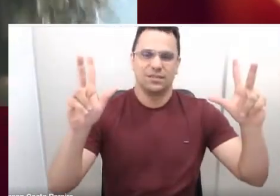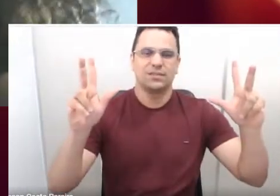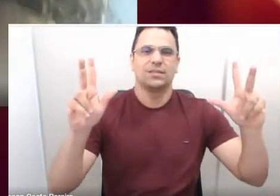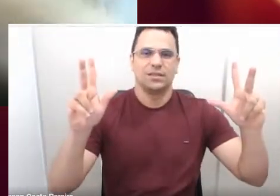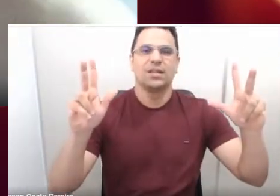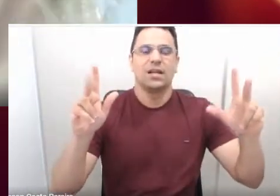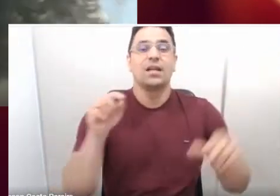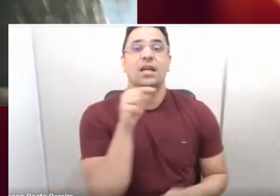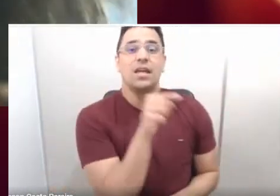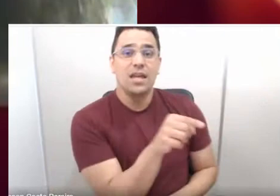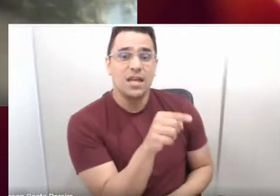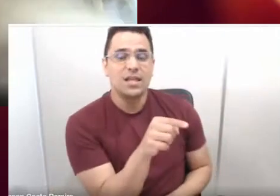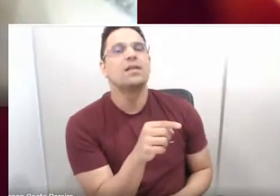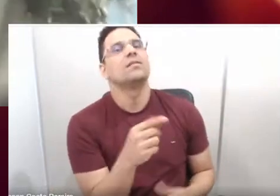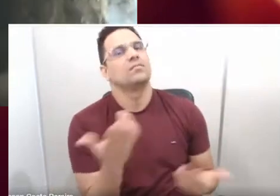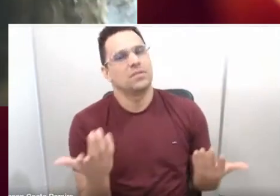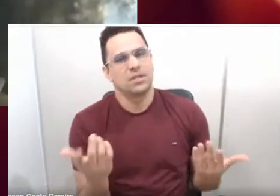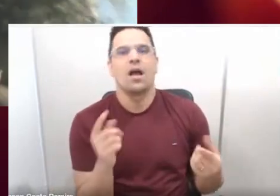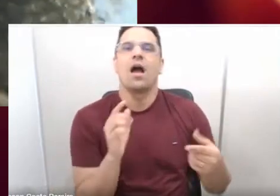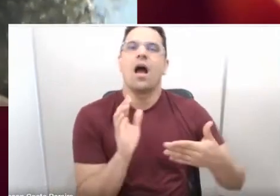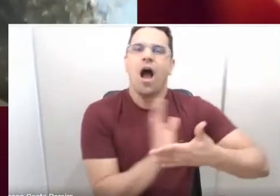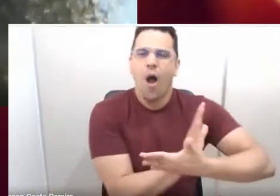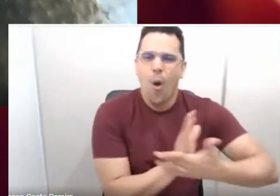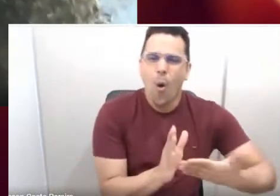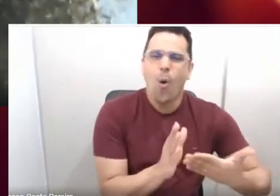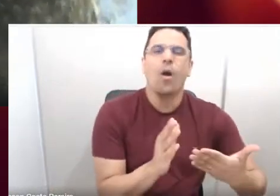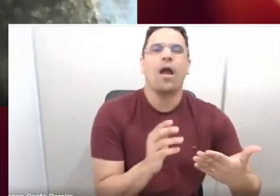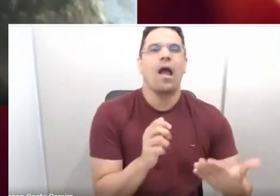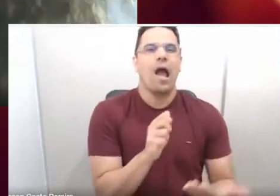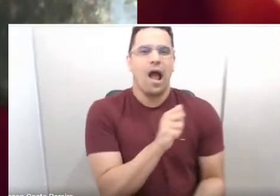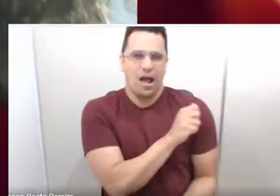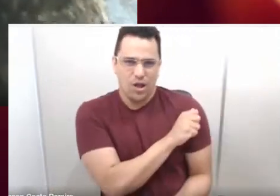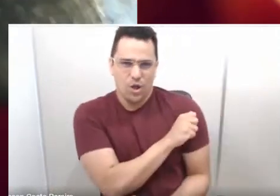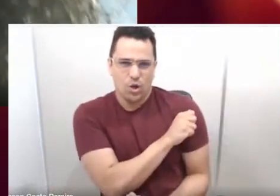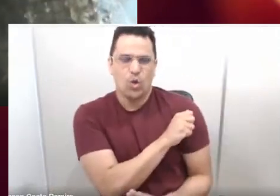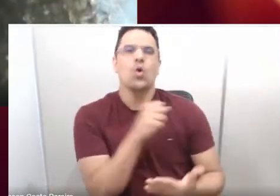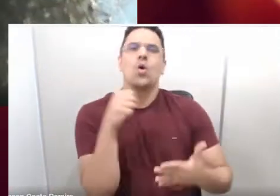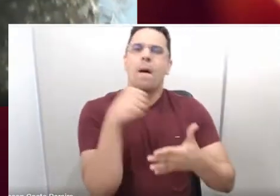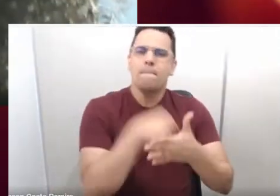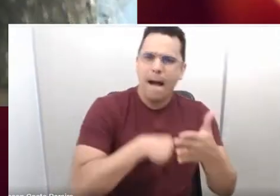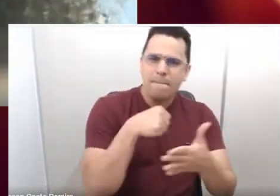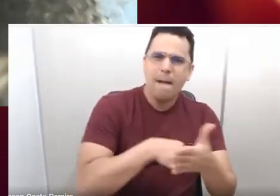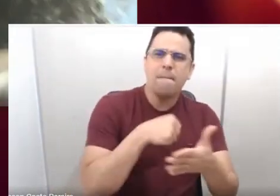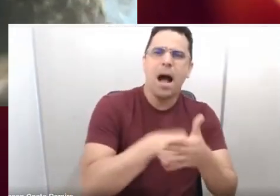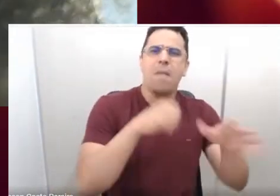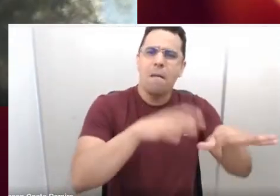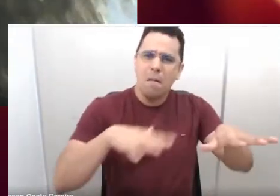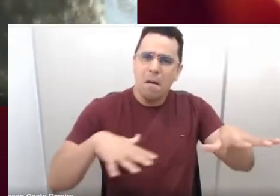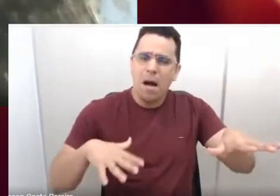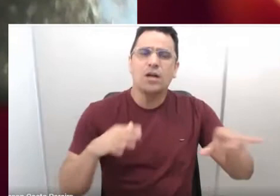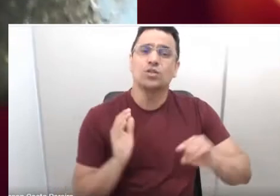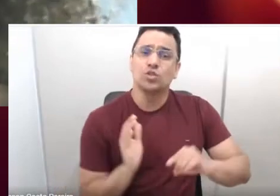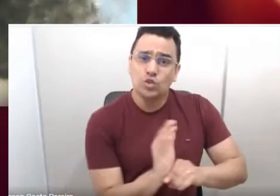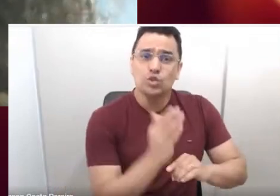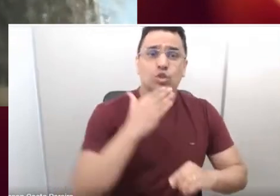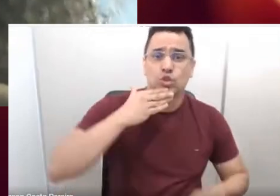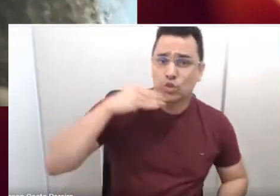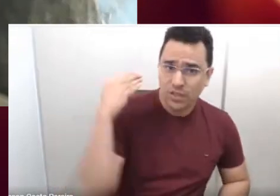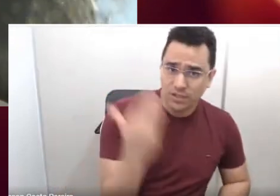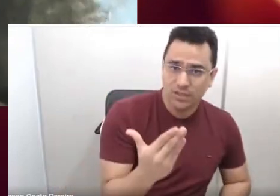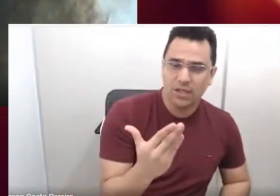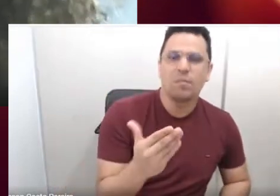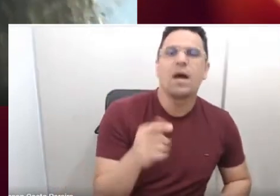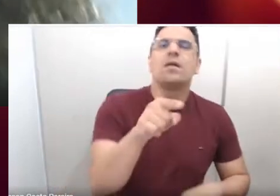discentes, até das iniciativas do movimento estudantil. Então, você faz esse panorama, mas como é que foi isso dentro da